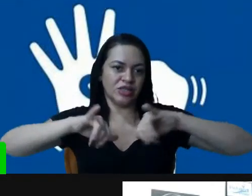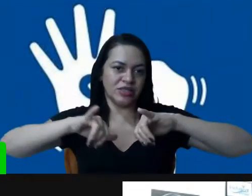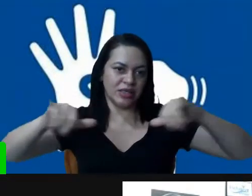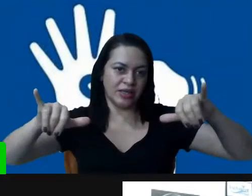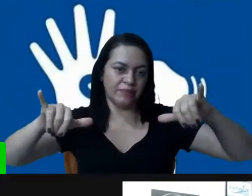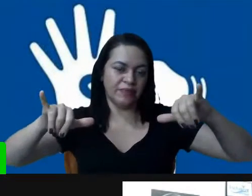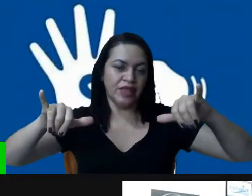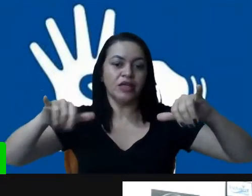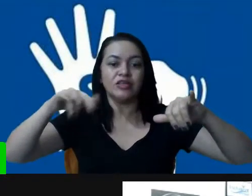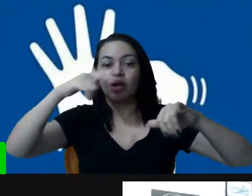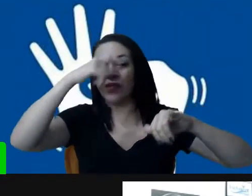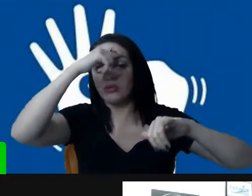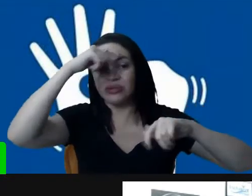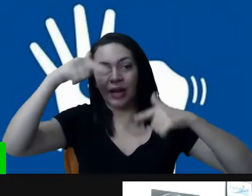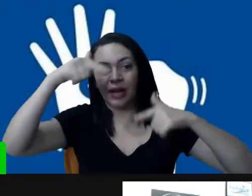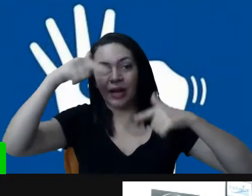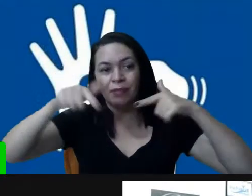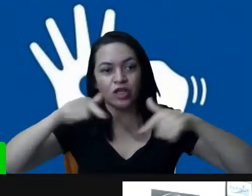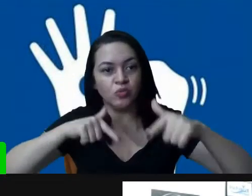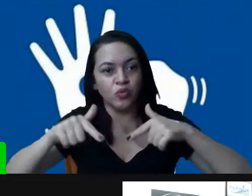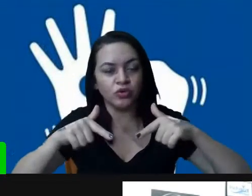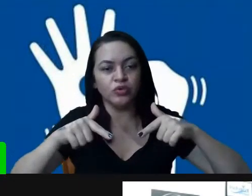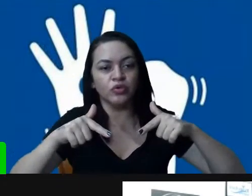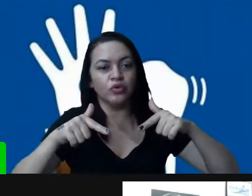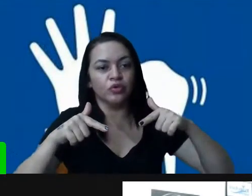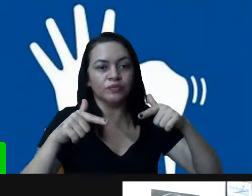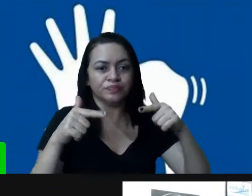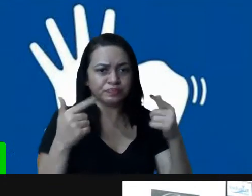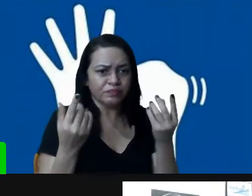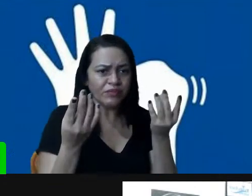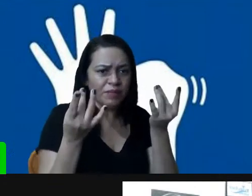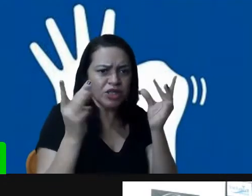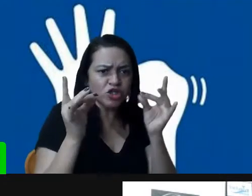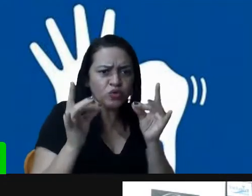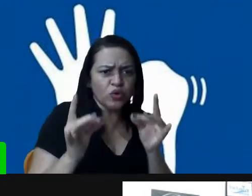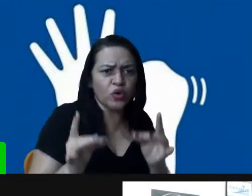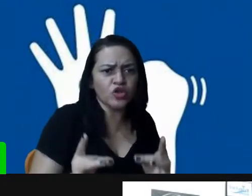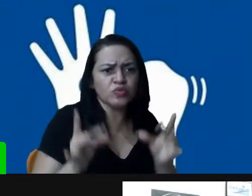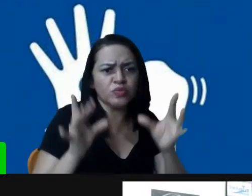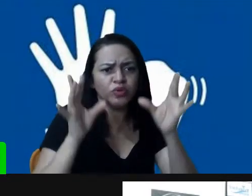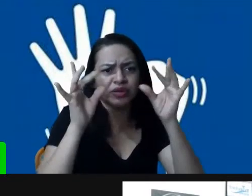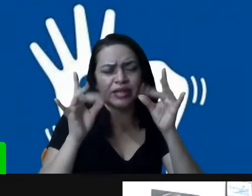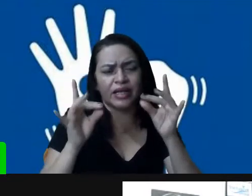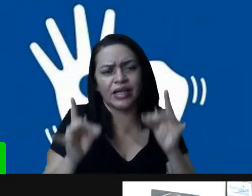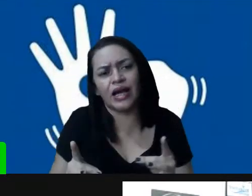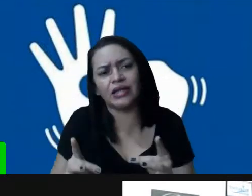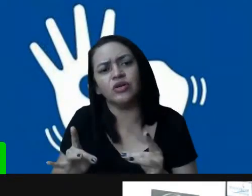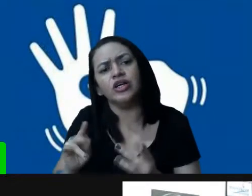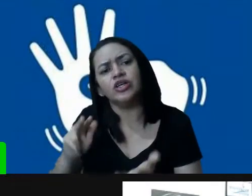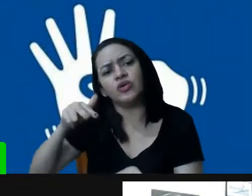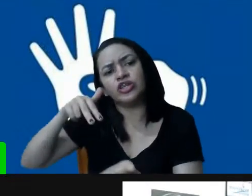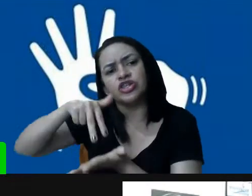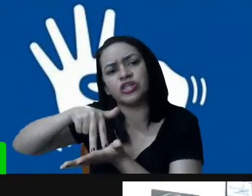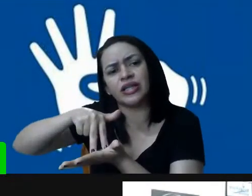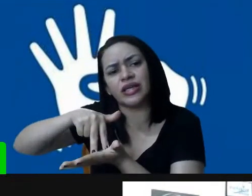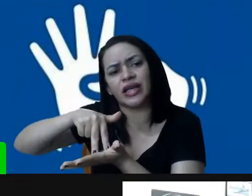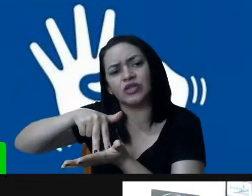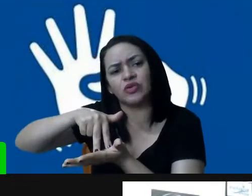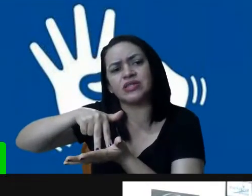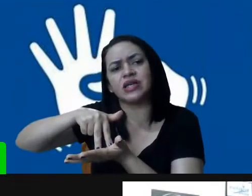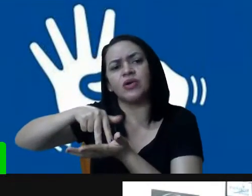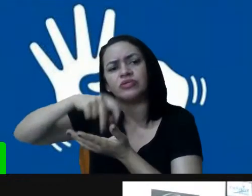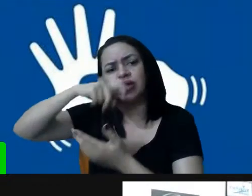quer dizer. Então, é um trabalho muito meticuloso, muito detalhado, e quando a gente está